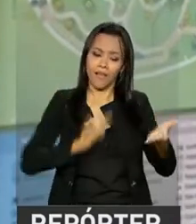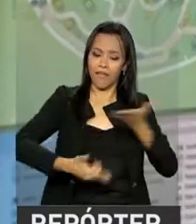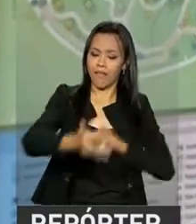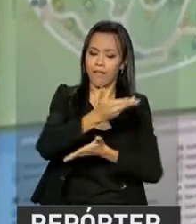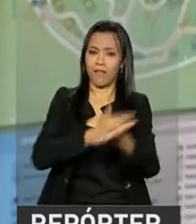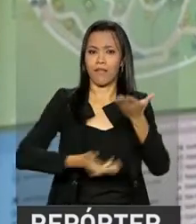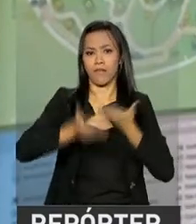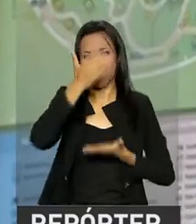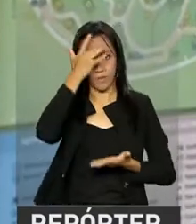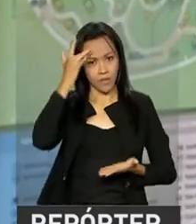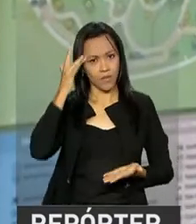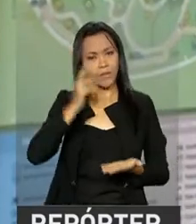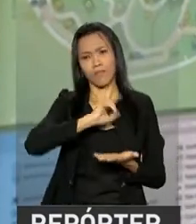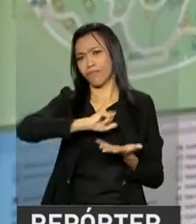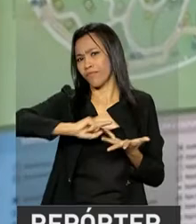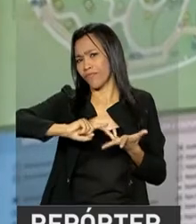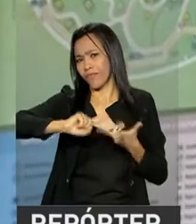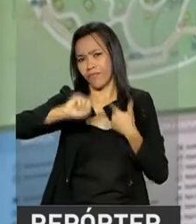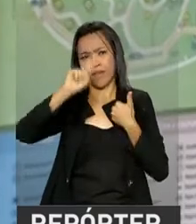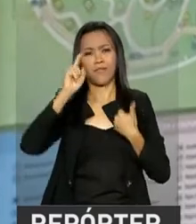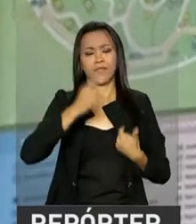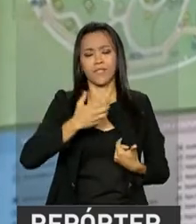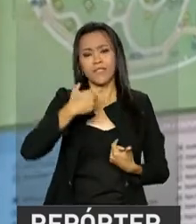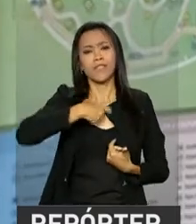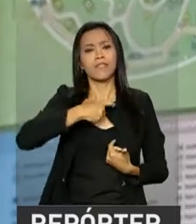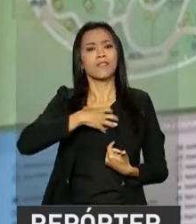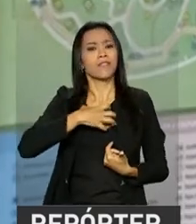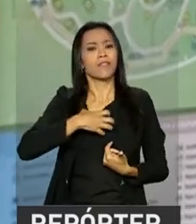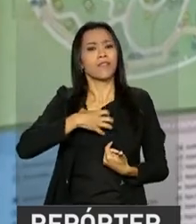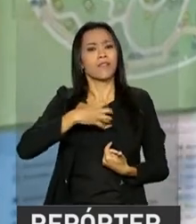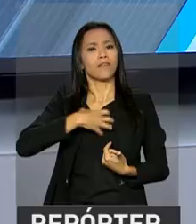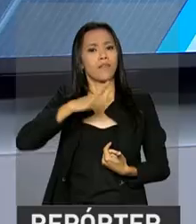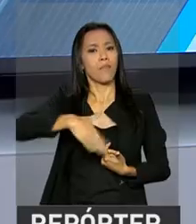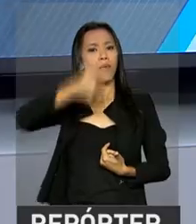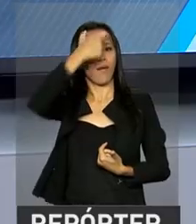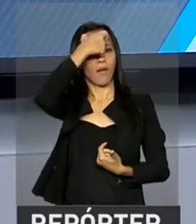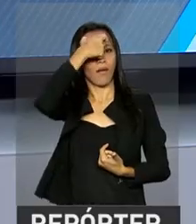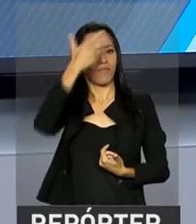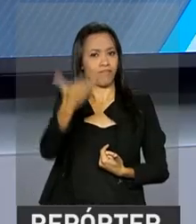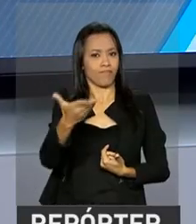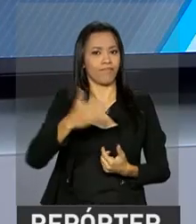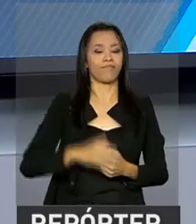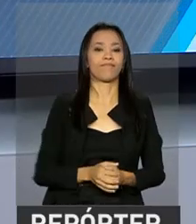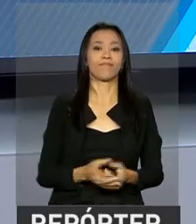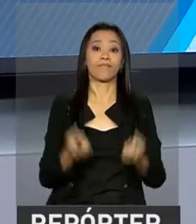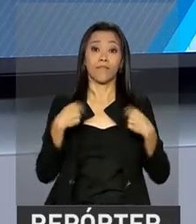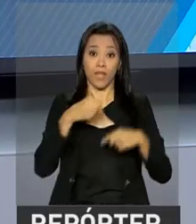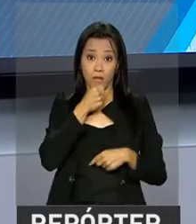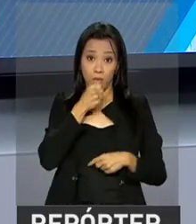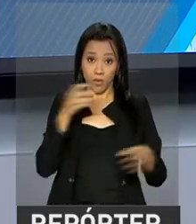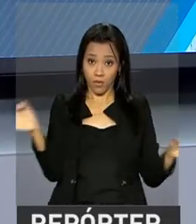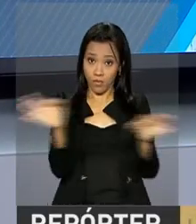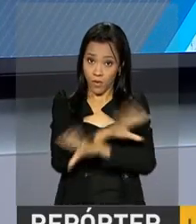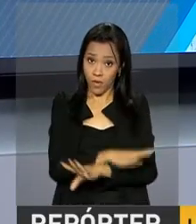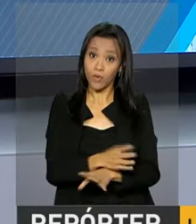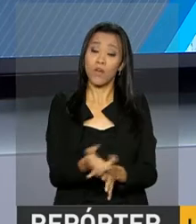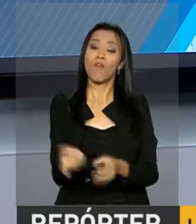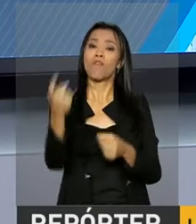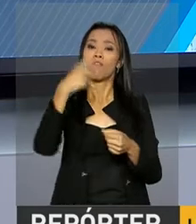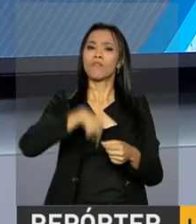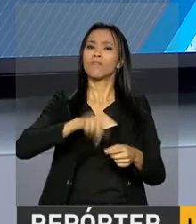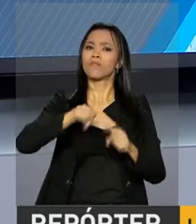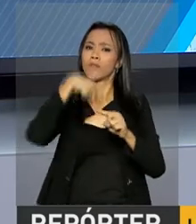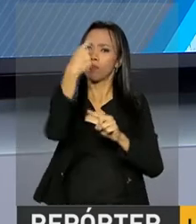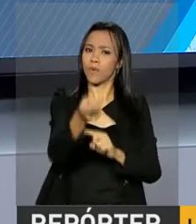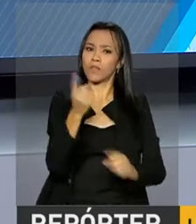com muita coisa né fica melhor com a cabeça tranquila o repórter ele deve ficar por aqui voltamos em uma